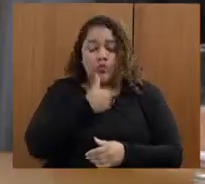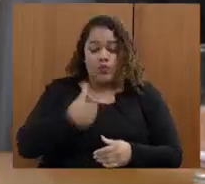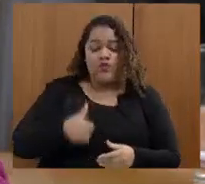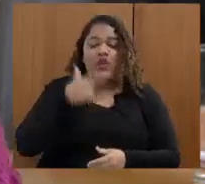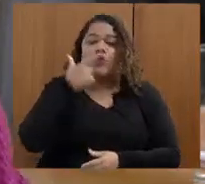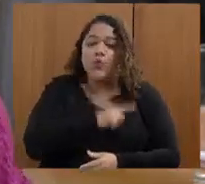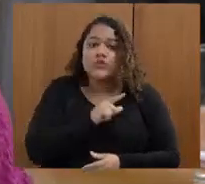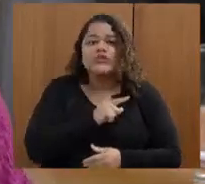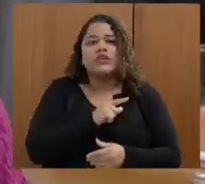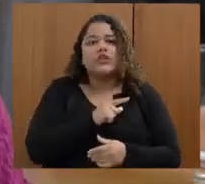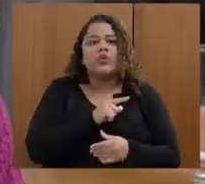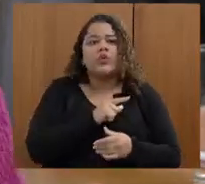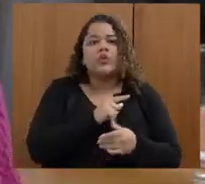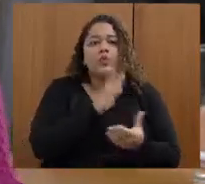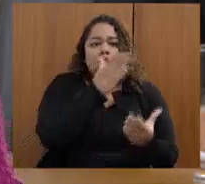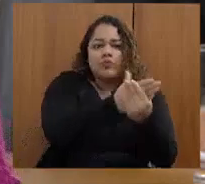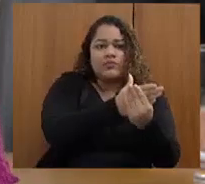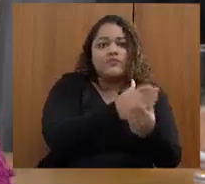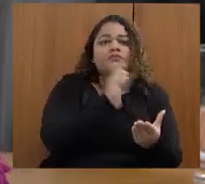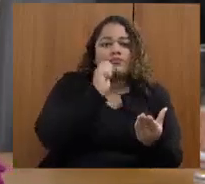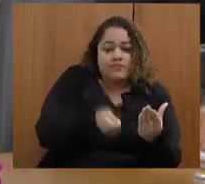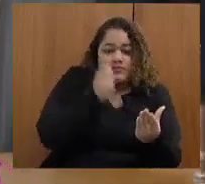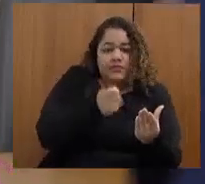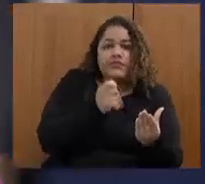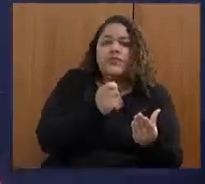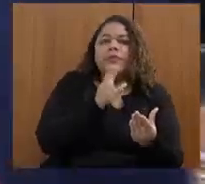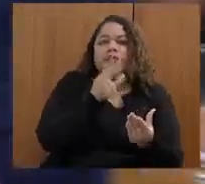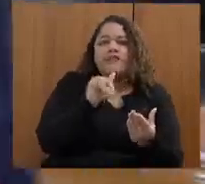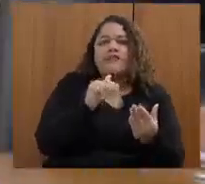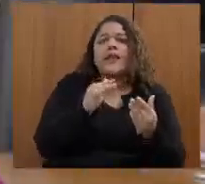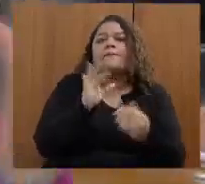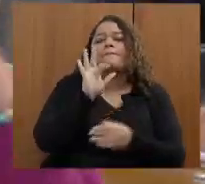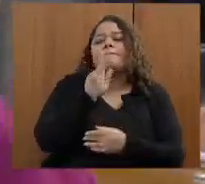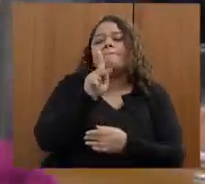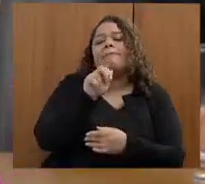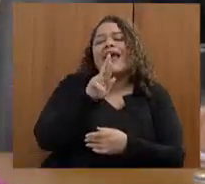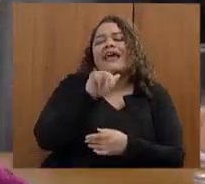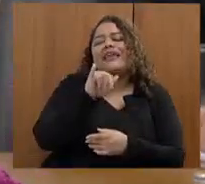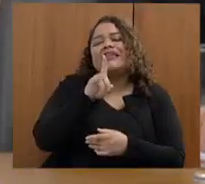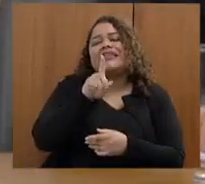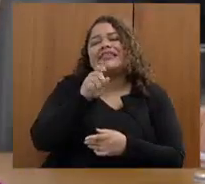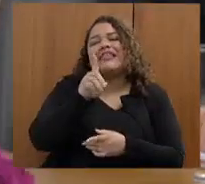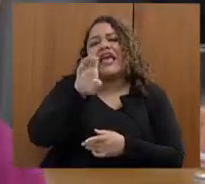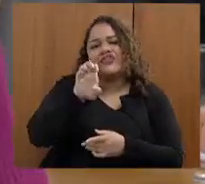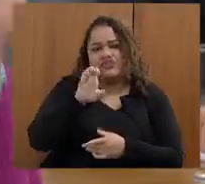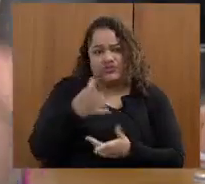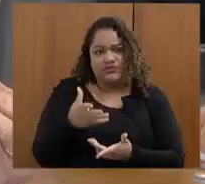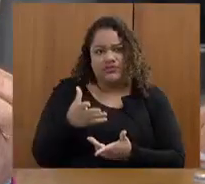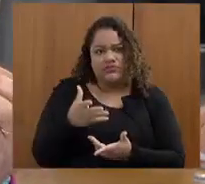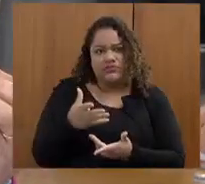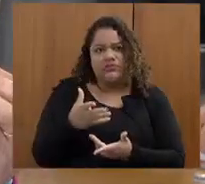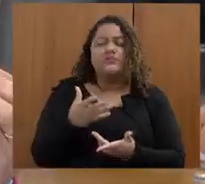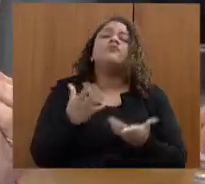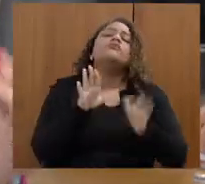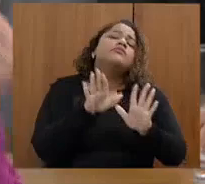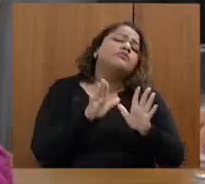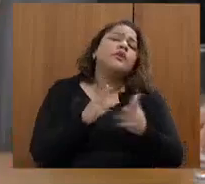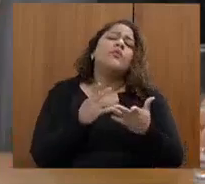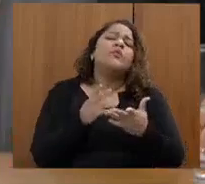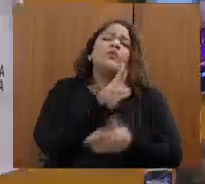inconstitucionalidade que está para ser julgada qualquer momento no tribunal que que o governo vai dizer para cinco